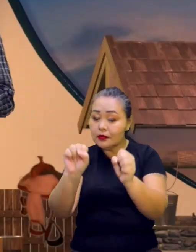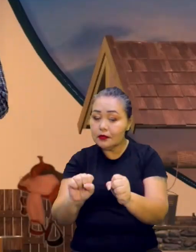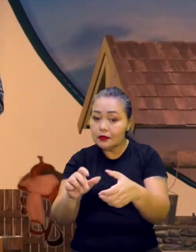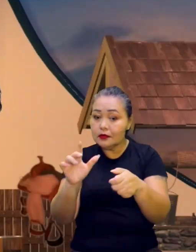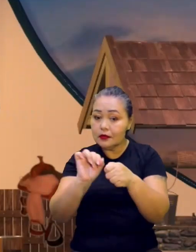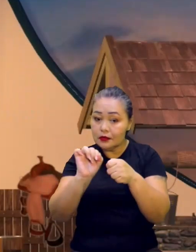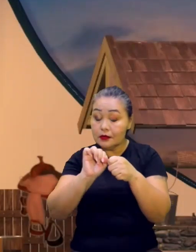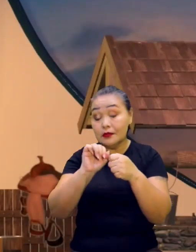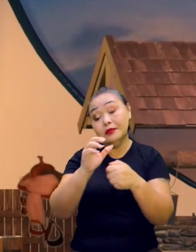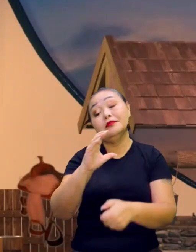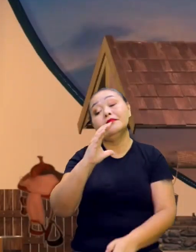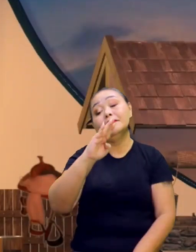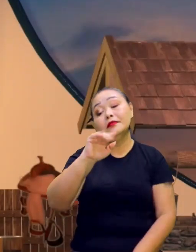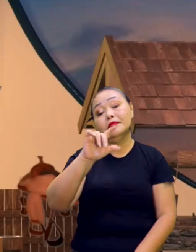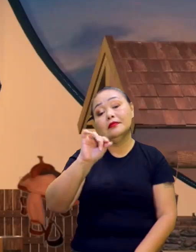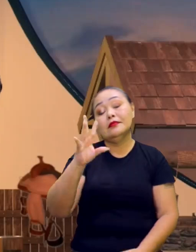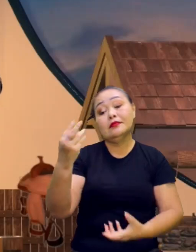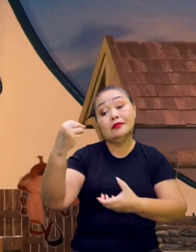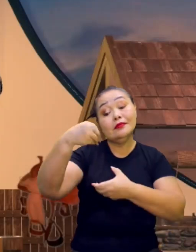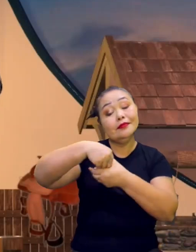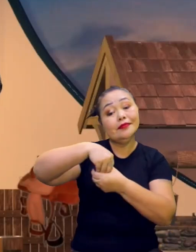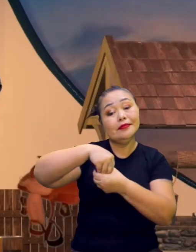Esse bioma é constituído